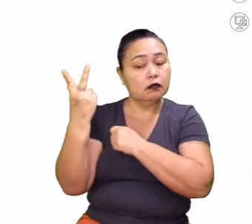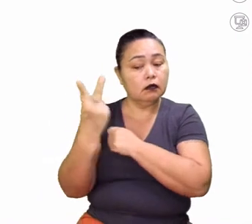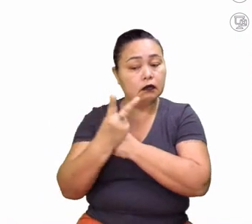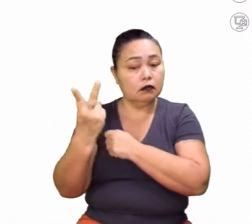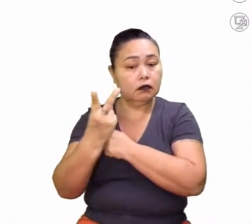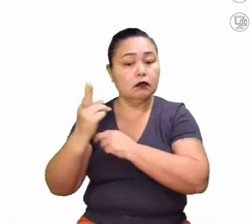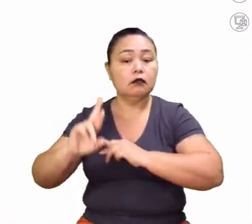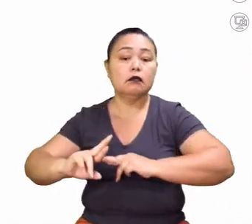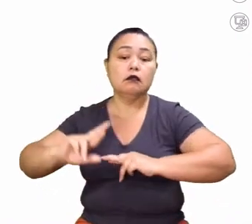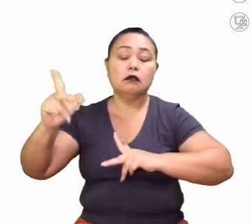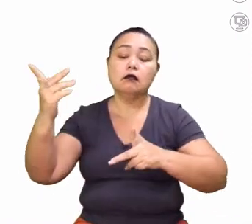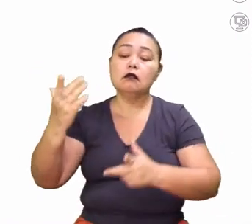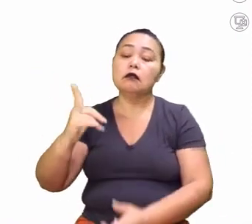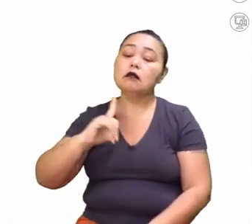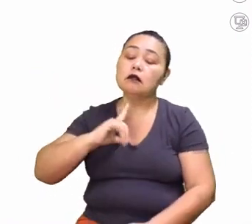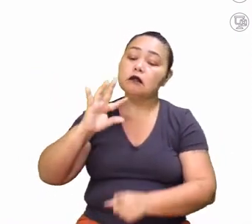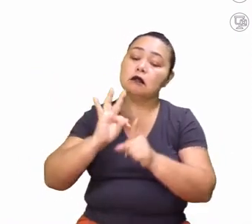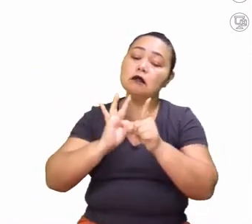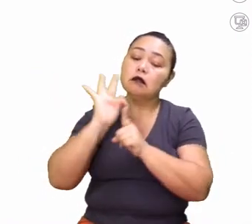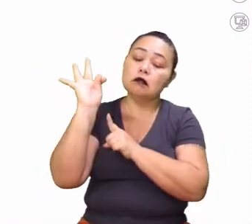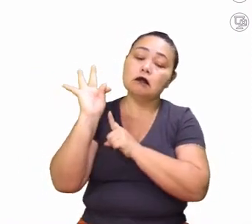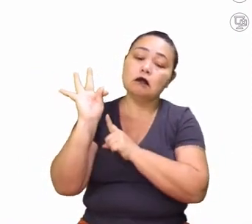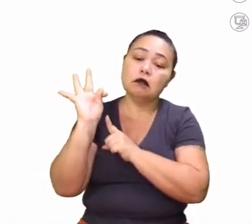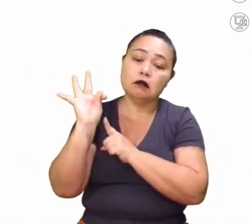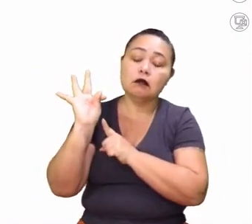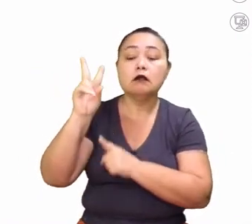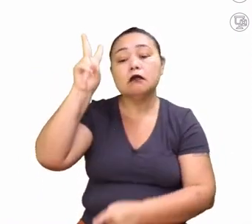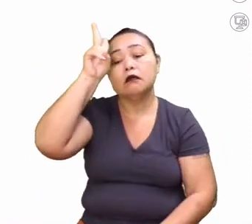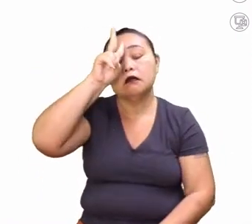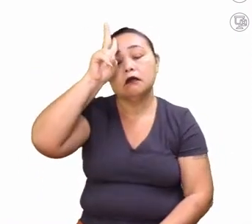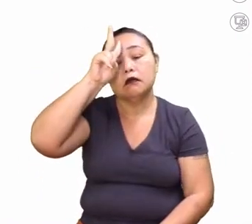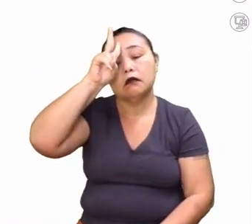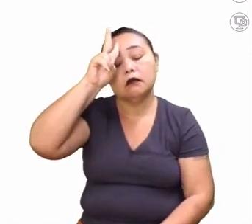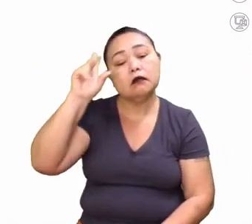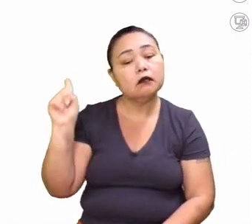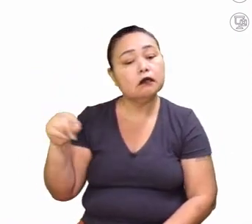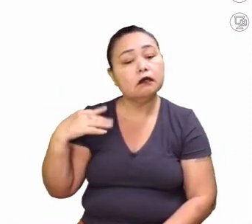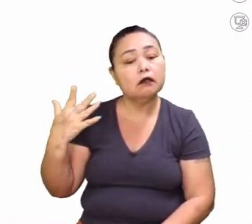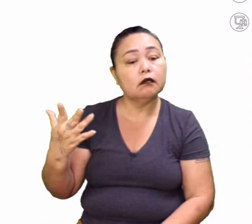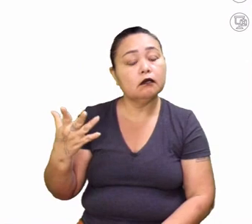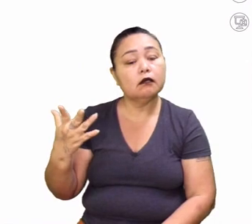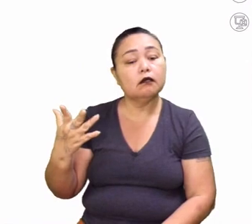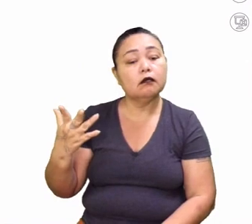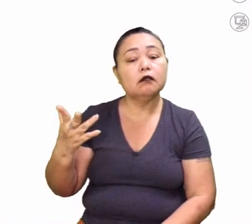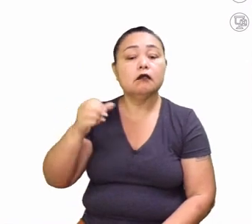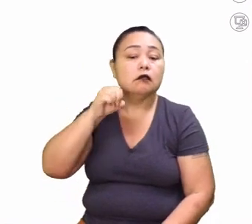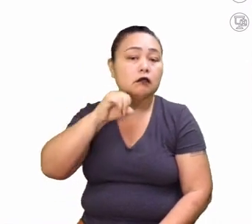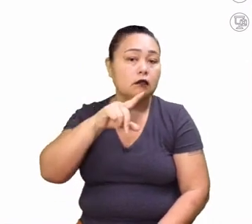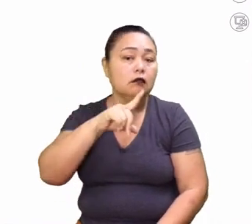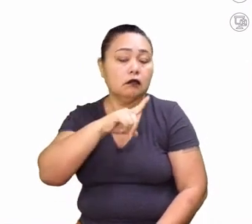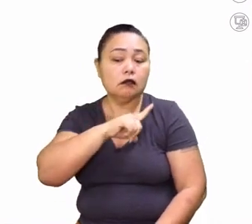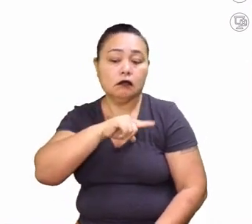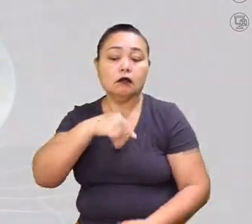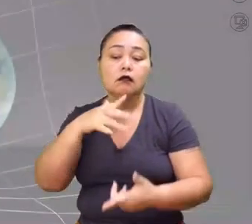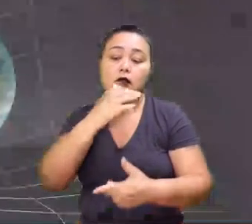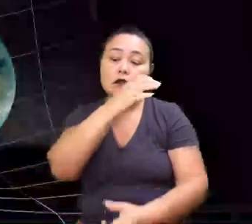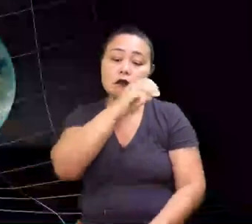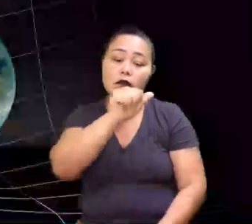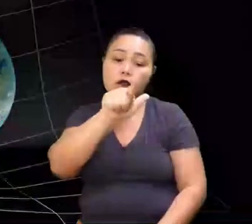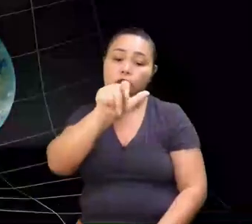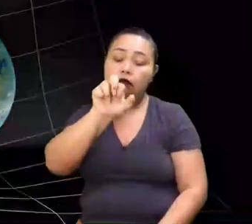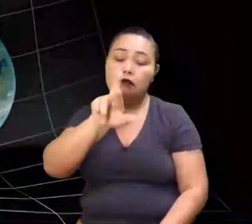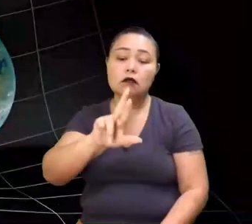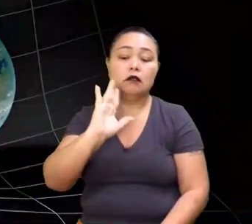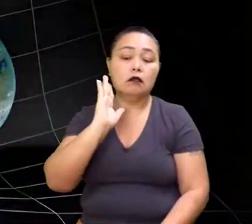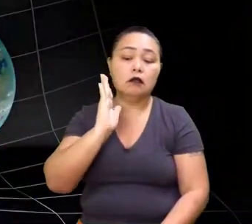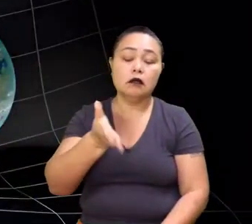TM diferença de temperatura se eh lembrando aí pessoal se você tá trabalhando com calor nós